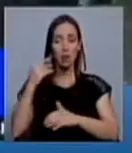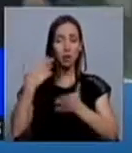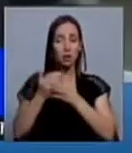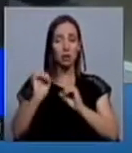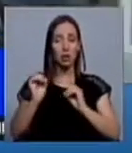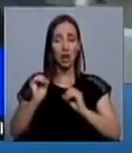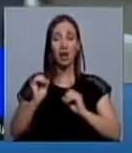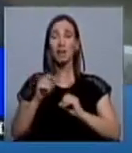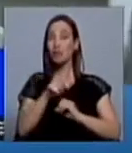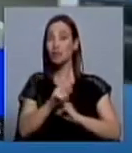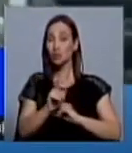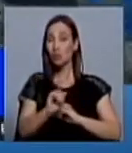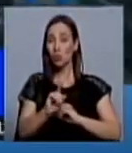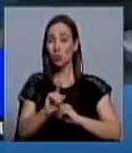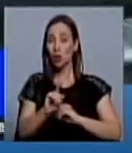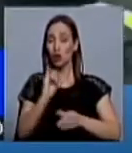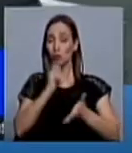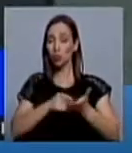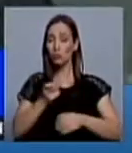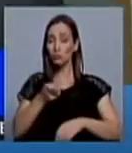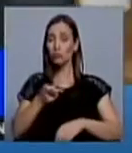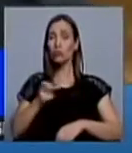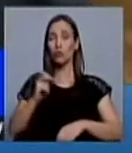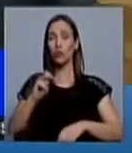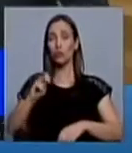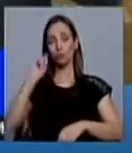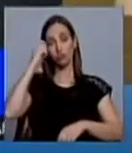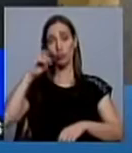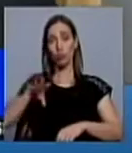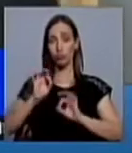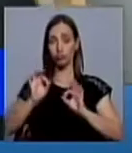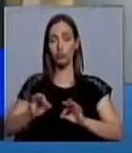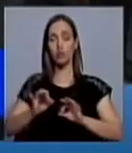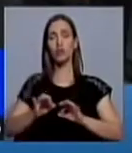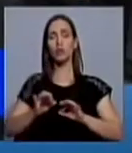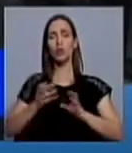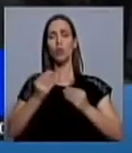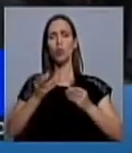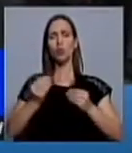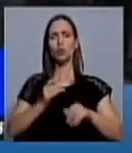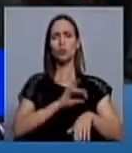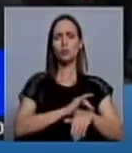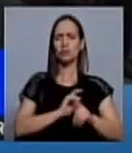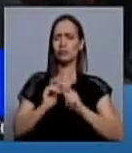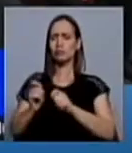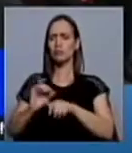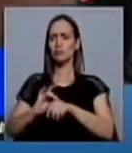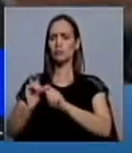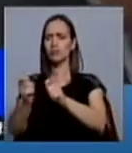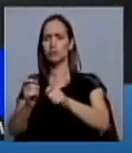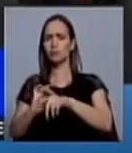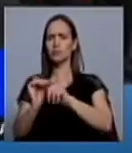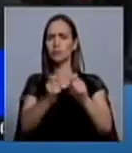ou de evasão fiscal, o envolvimento de inúmeros intermediários, incluindo